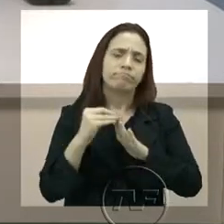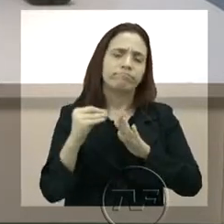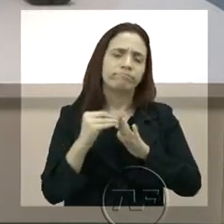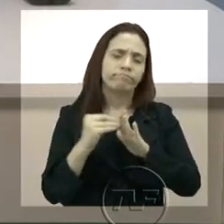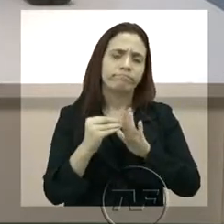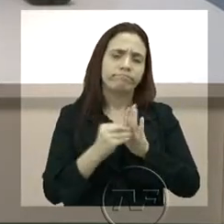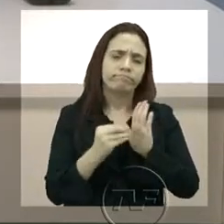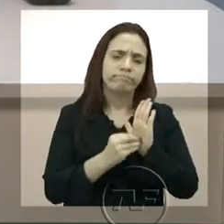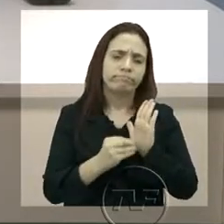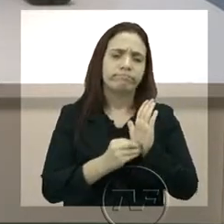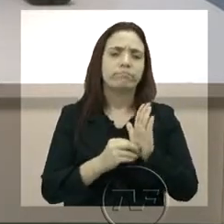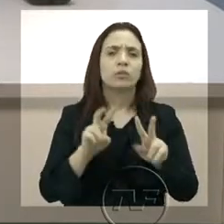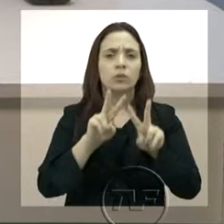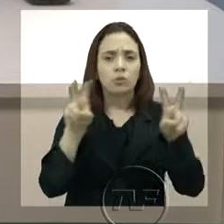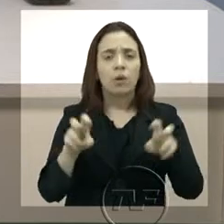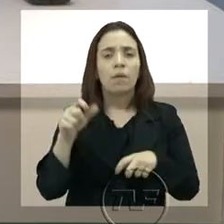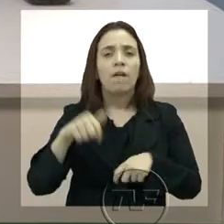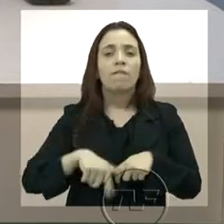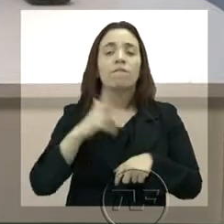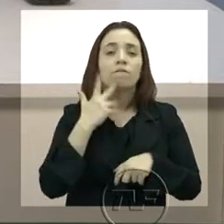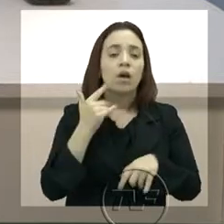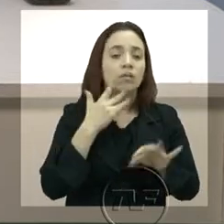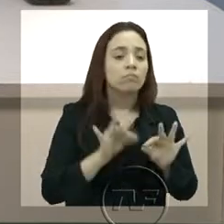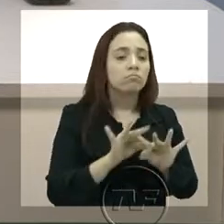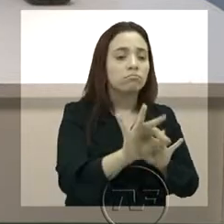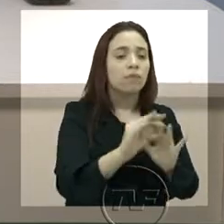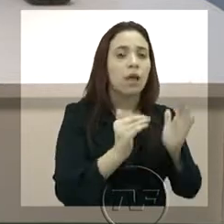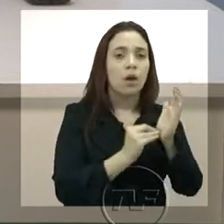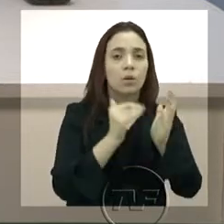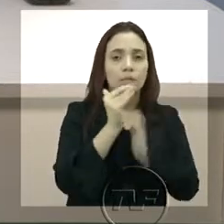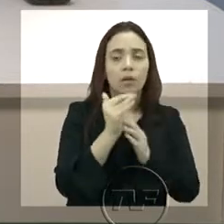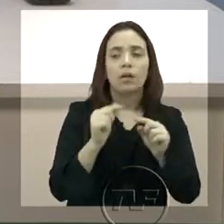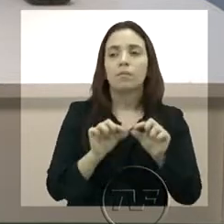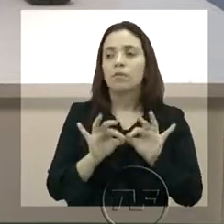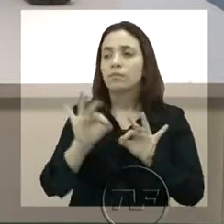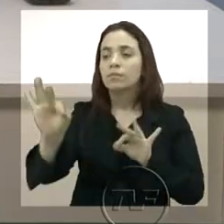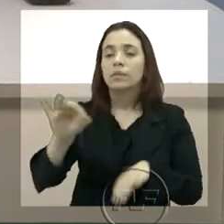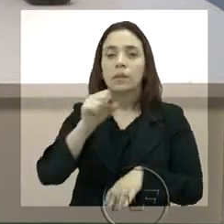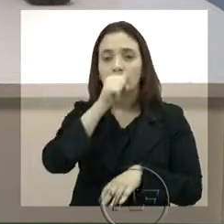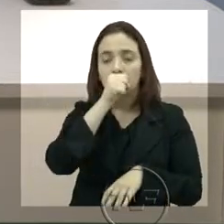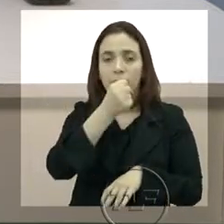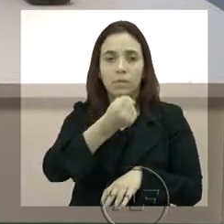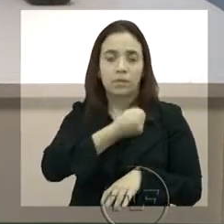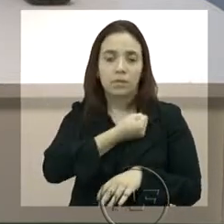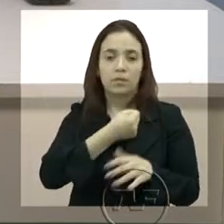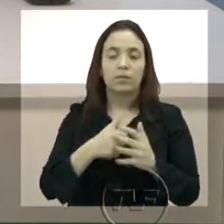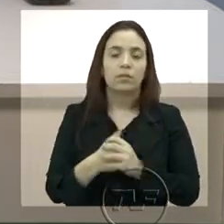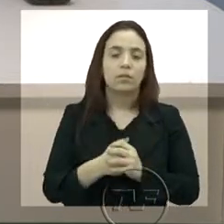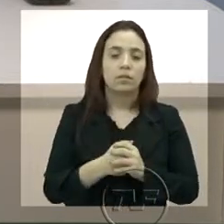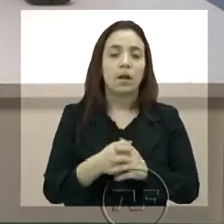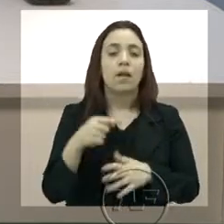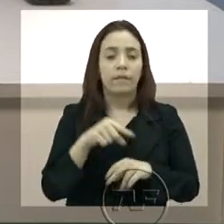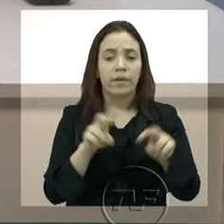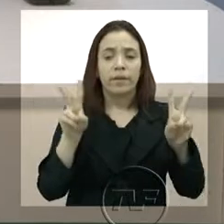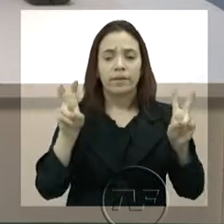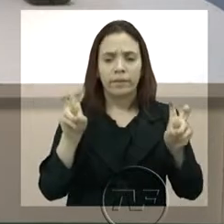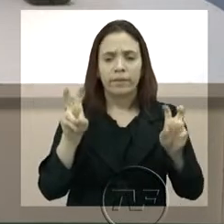a limites entre Fortaleza e Eusébio, Fortaleza, Maracanaú. Você tocou num tema que é